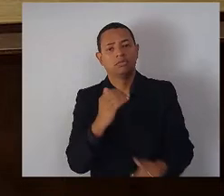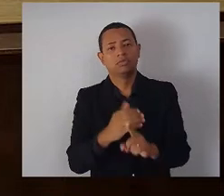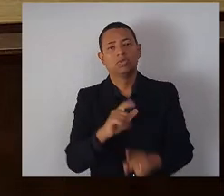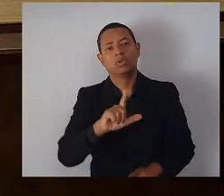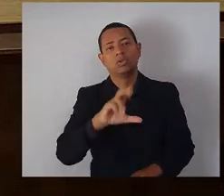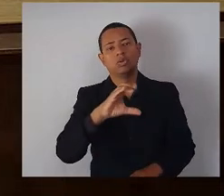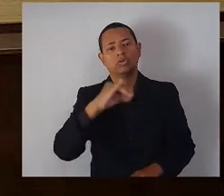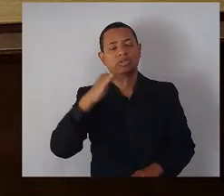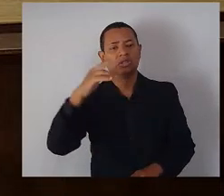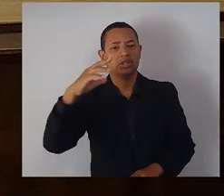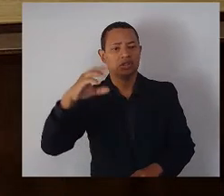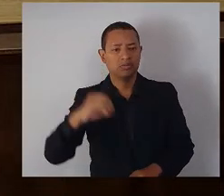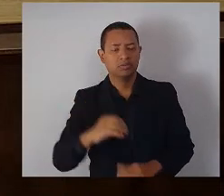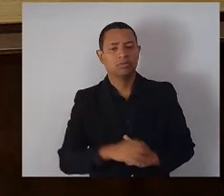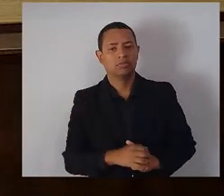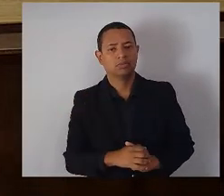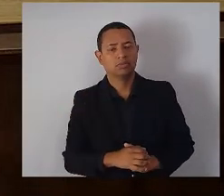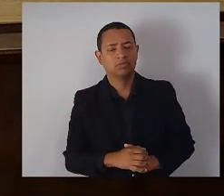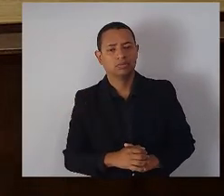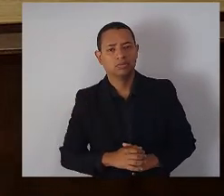Freire.